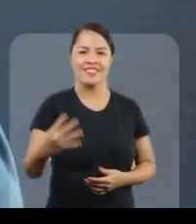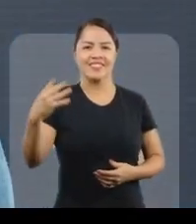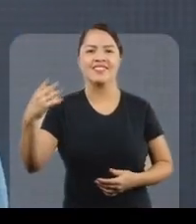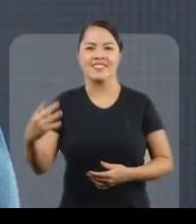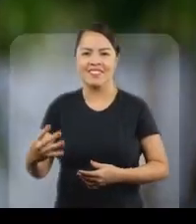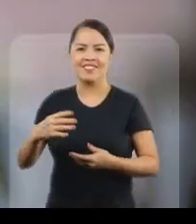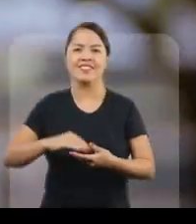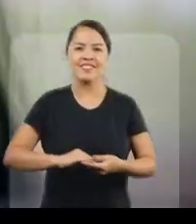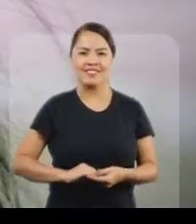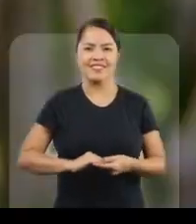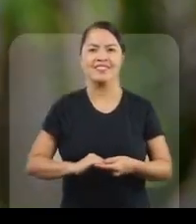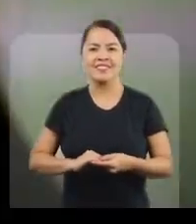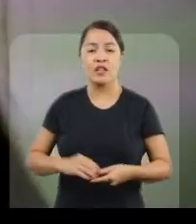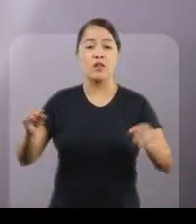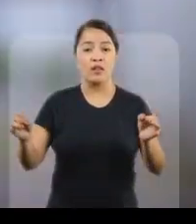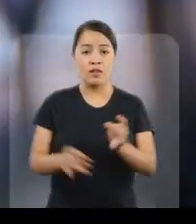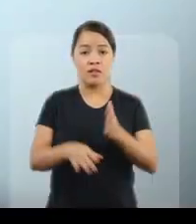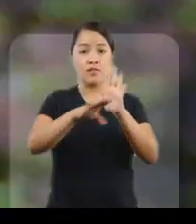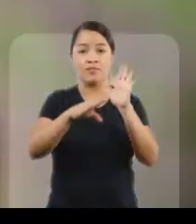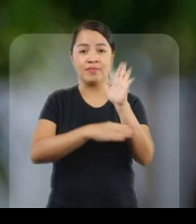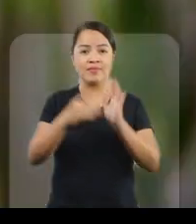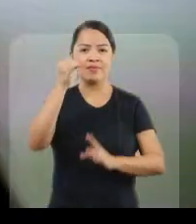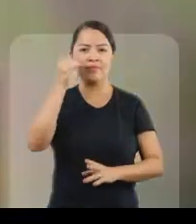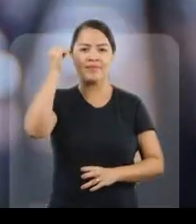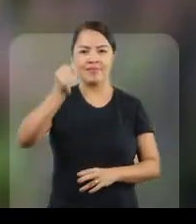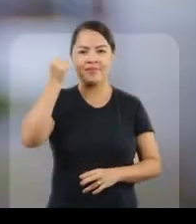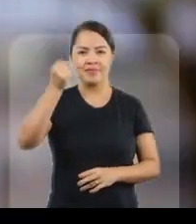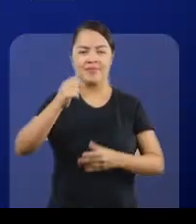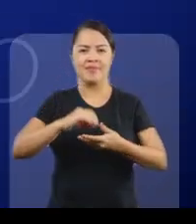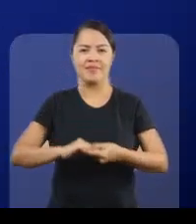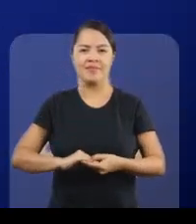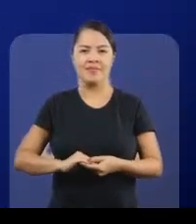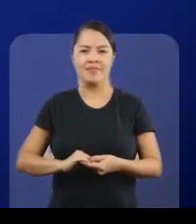444! Termina agora o programa Davi Senador.